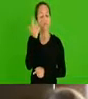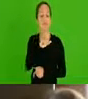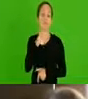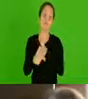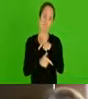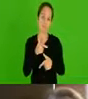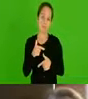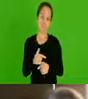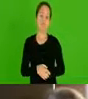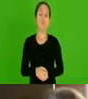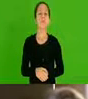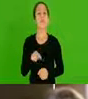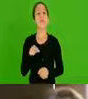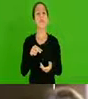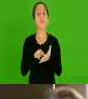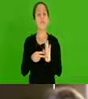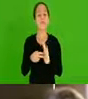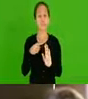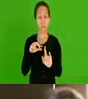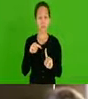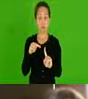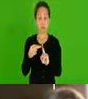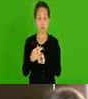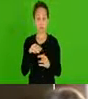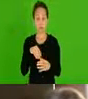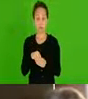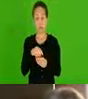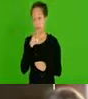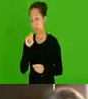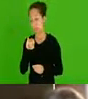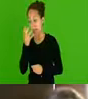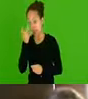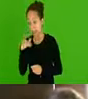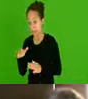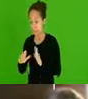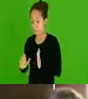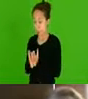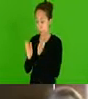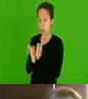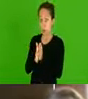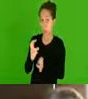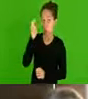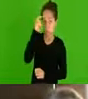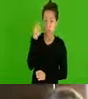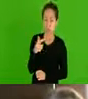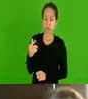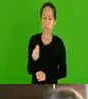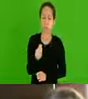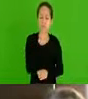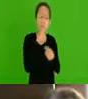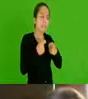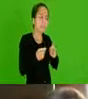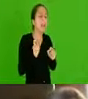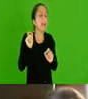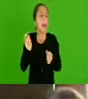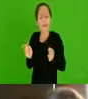o reconhecimento, a identificação de que as crianças pobres não têm cultura era necessário, quem ofereceria essa cultura para